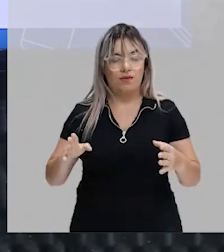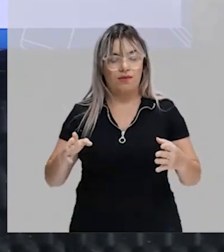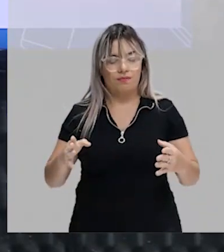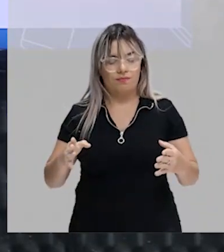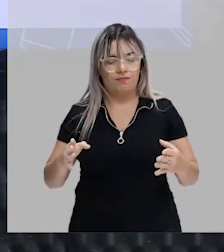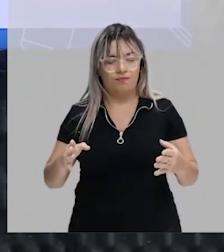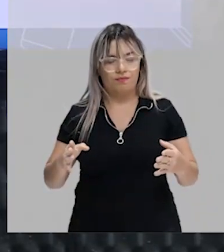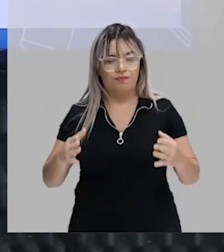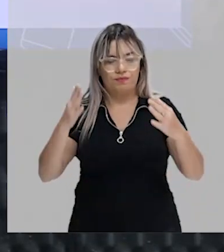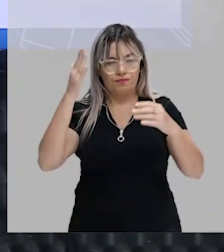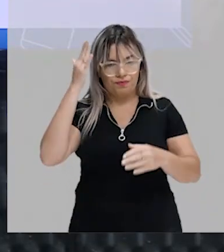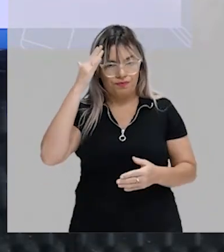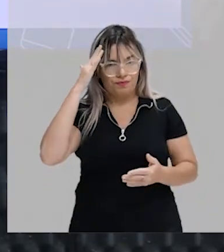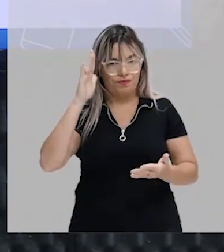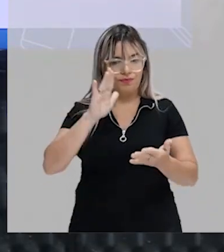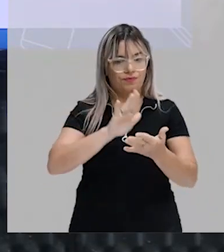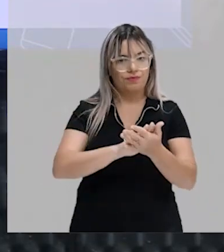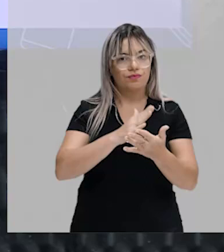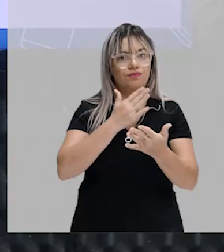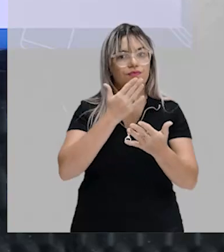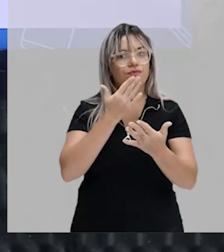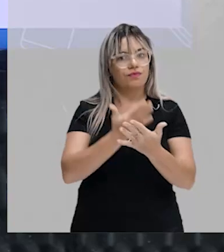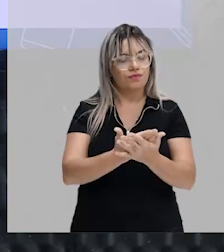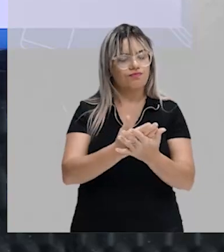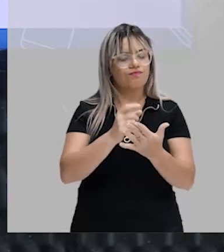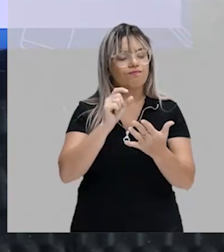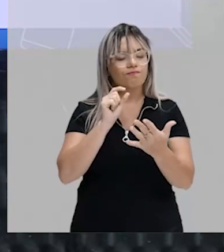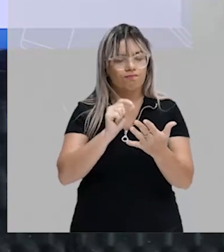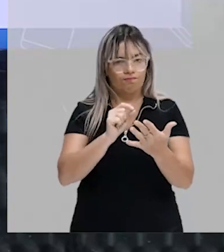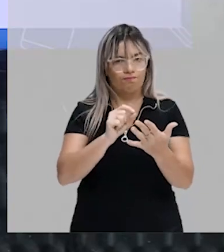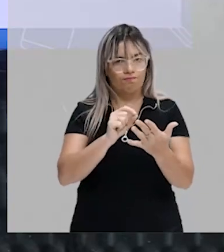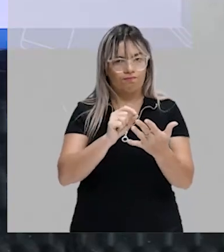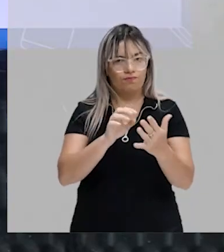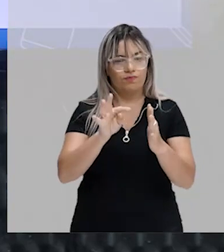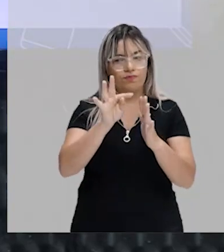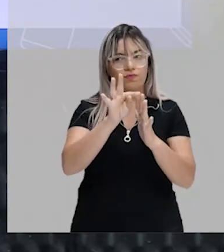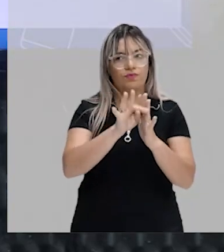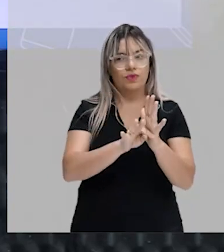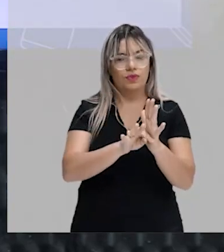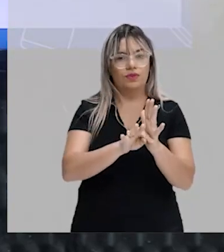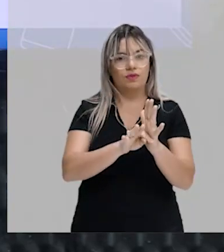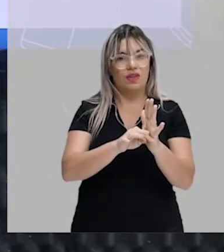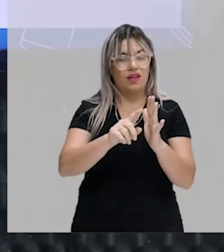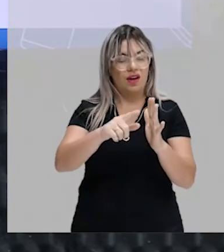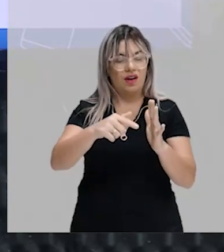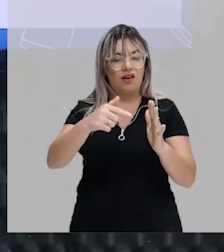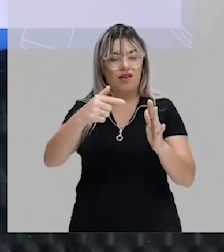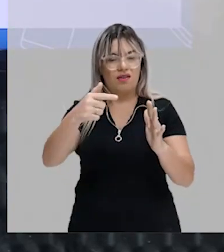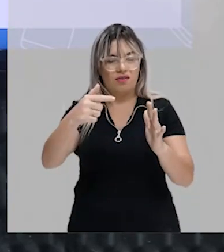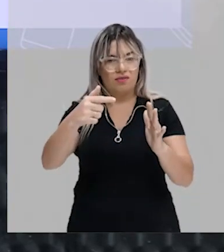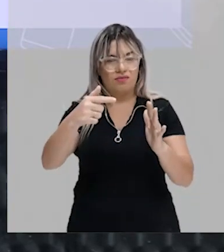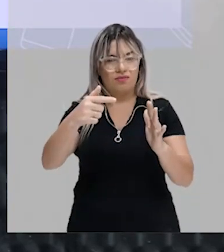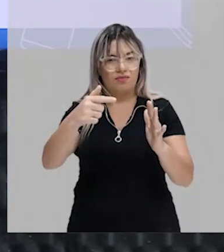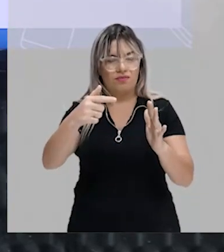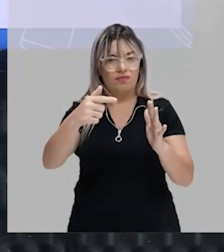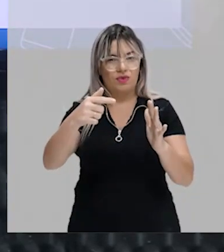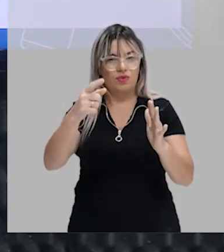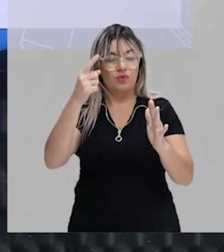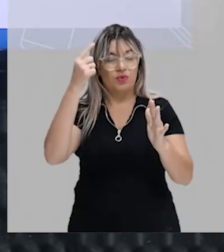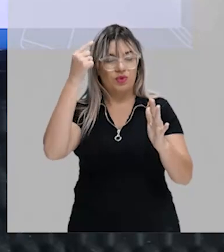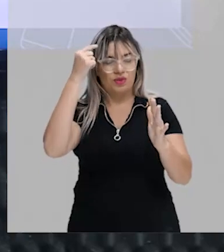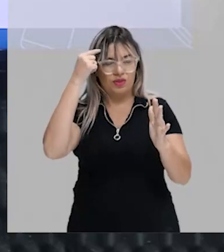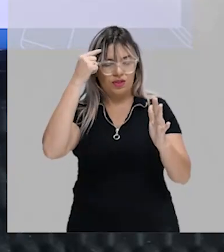Interpretar algo vai além do entendimento que as palavras